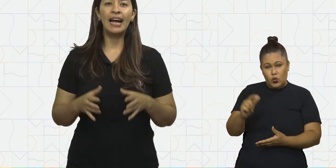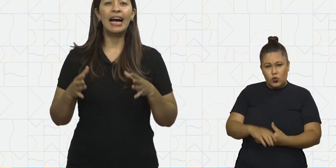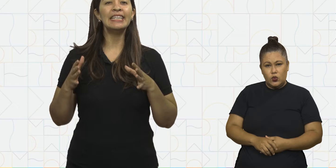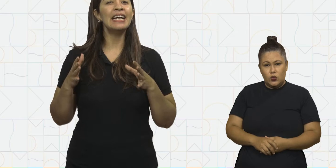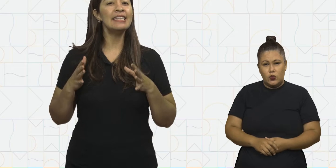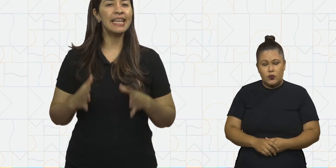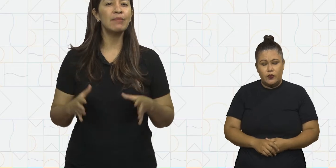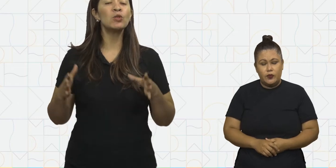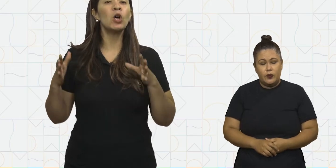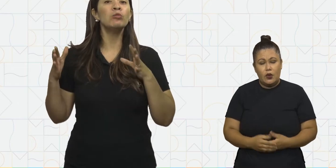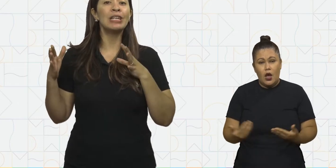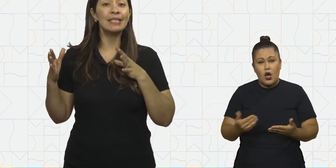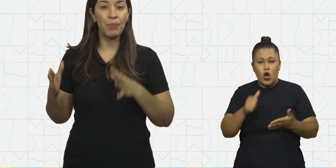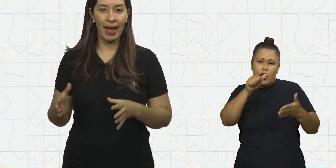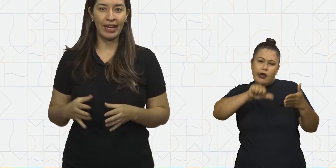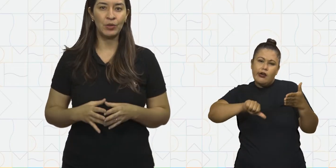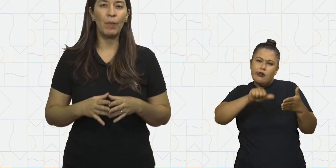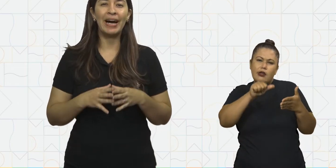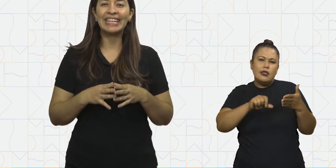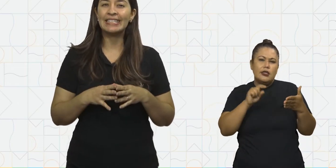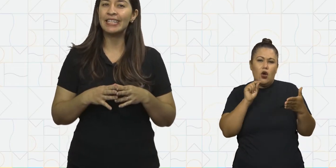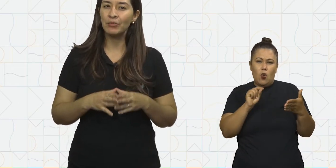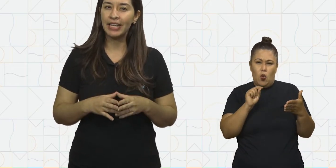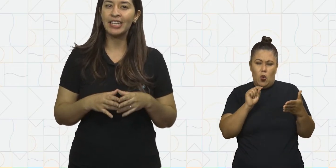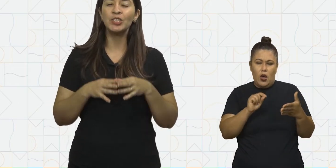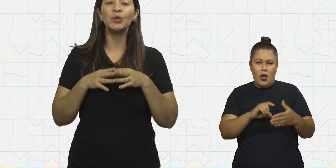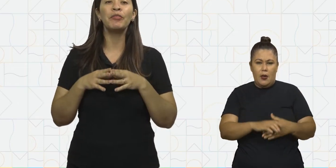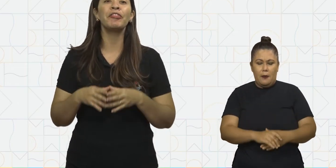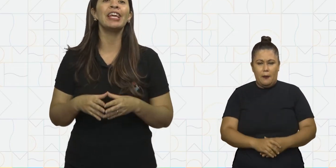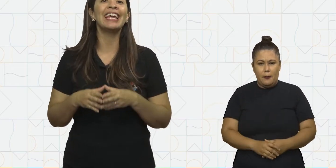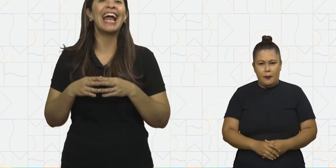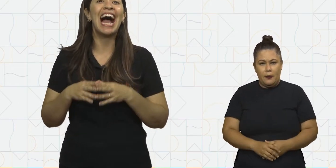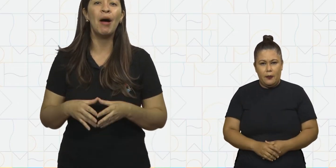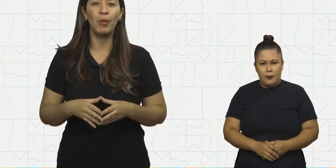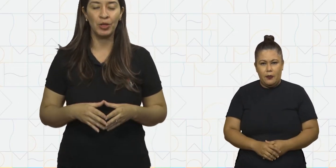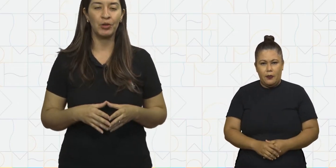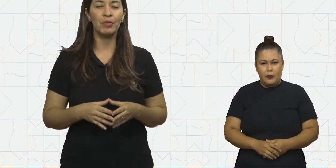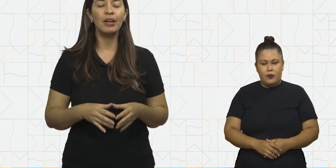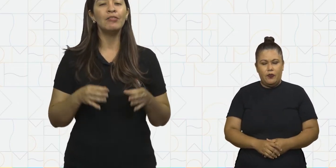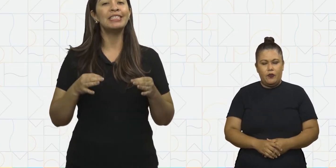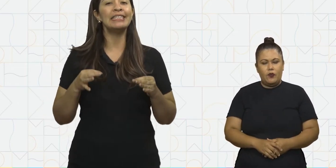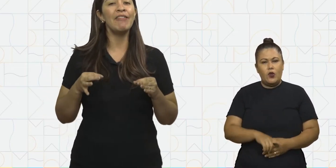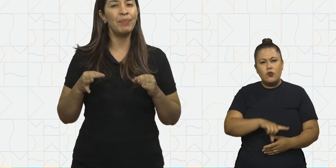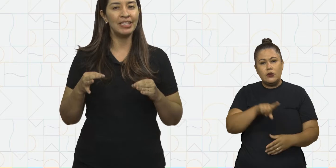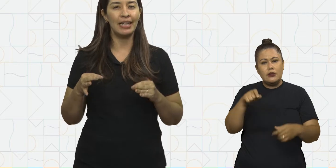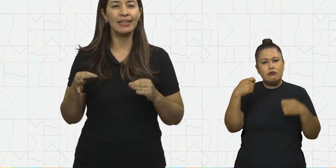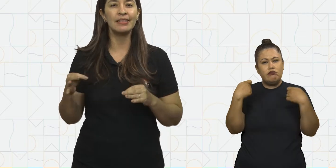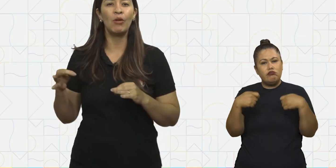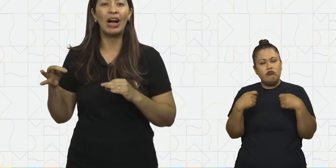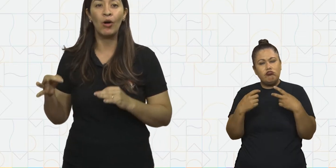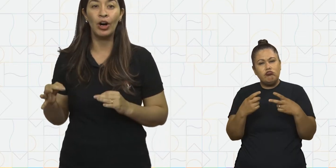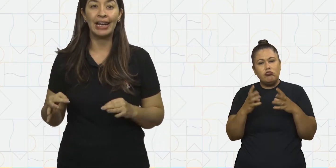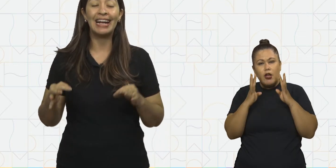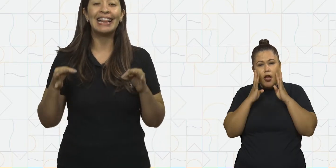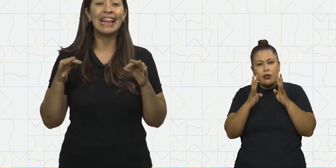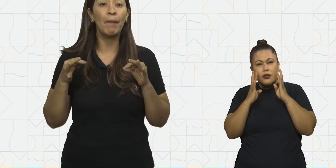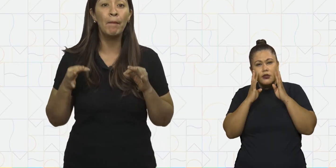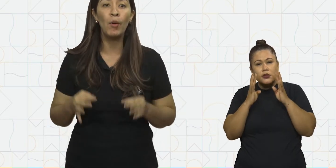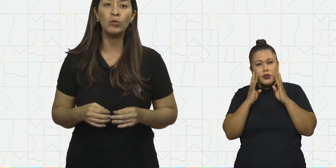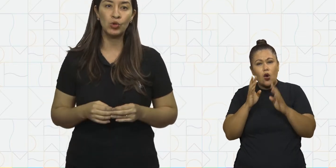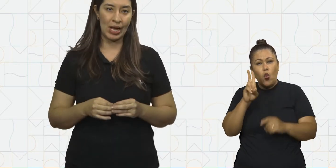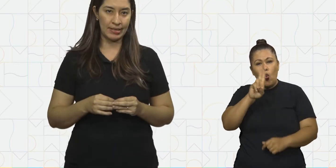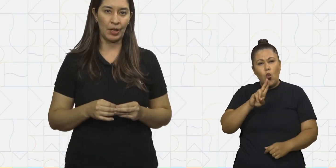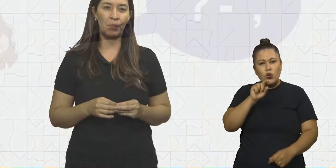partes. Analisemos outro aspecto para que seu texto fique harmônico. Você deve prestar atenção agora